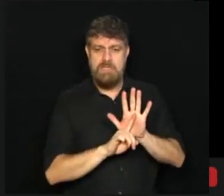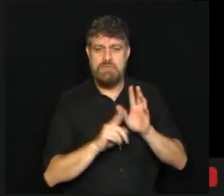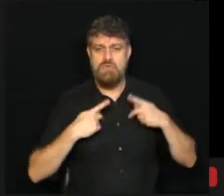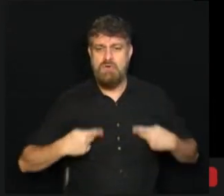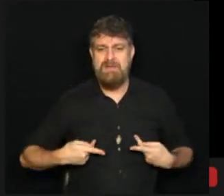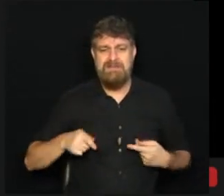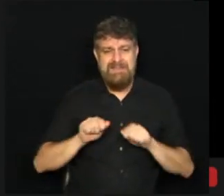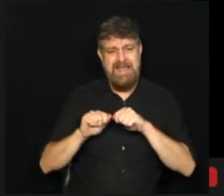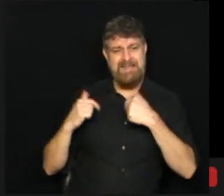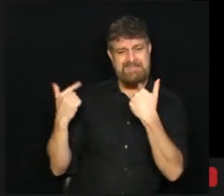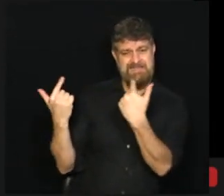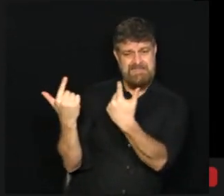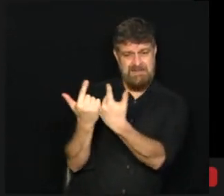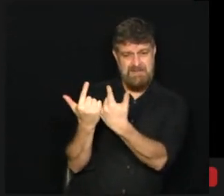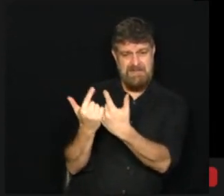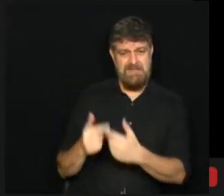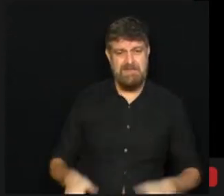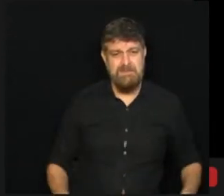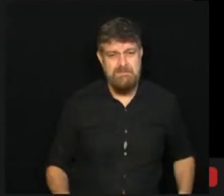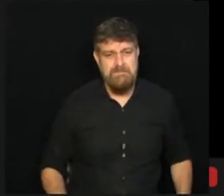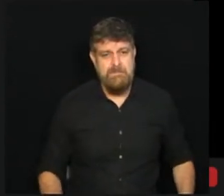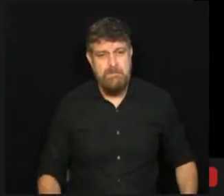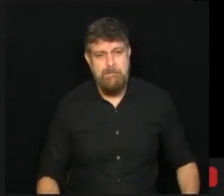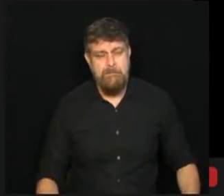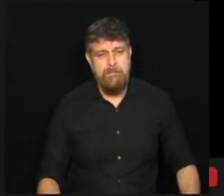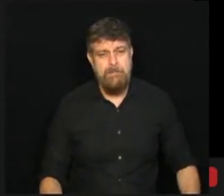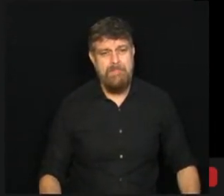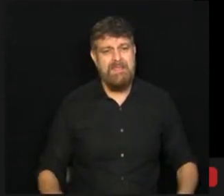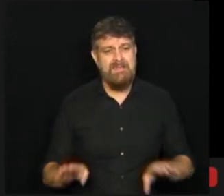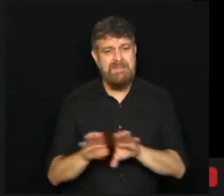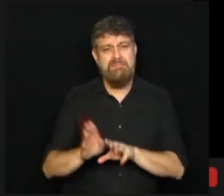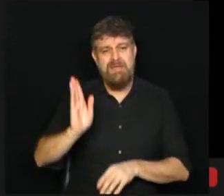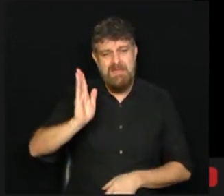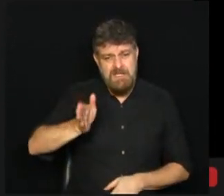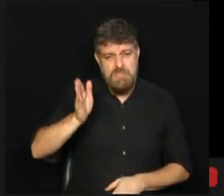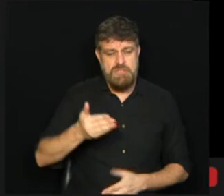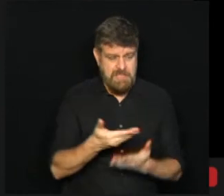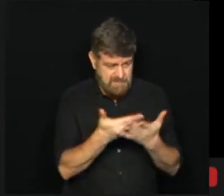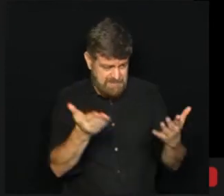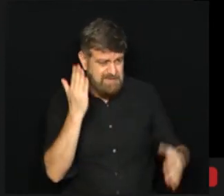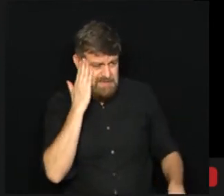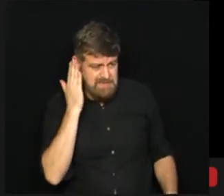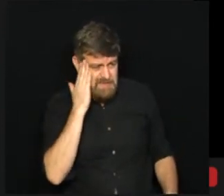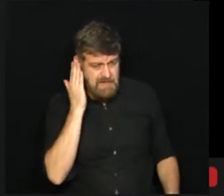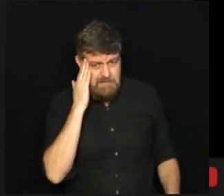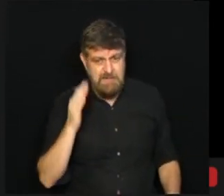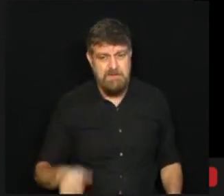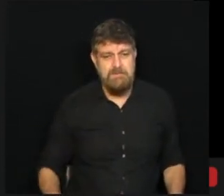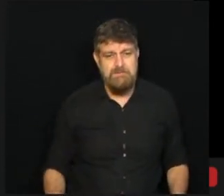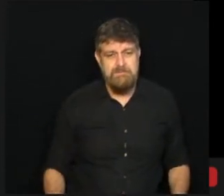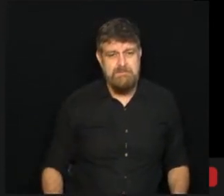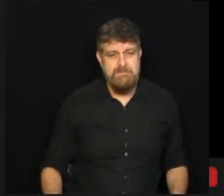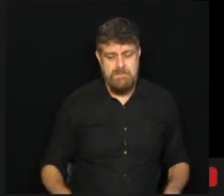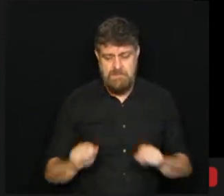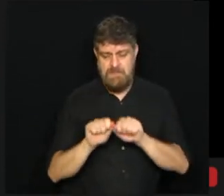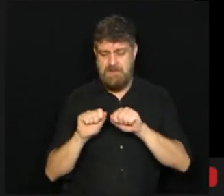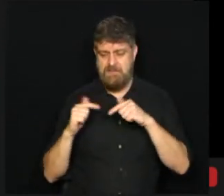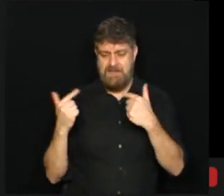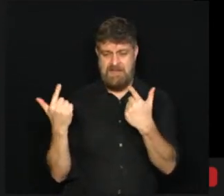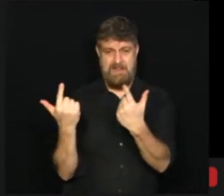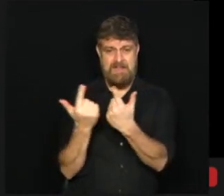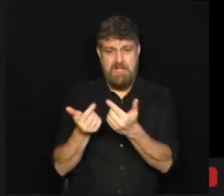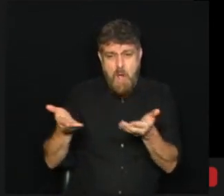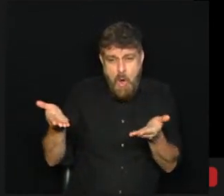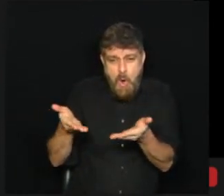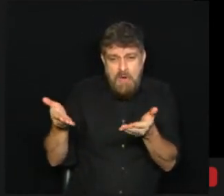coisa a vocês, que também já é do conhecimento de vocês. A Assembleia Legislativa hoje, ela